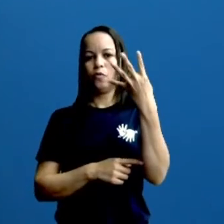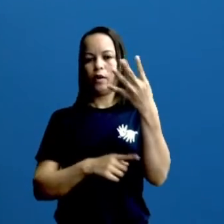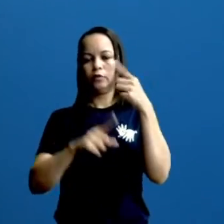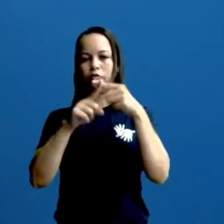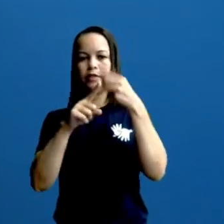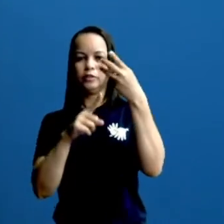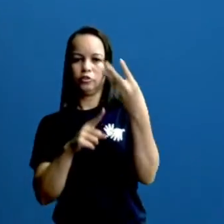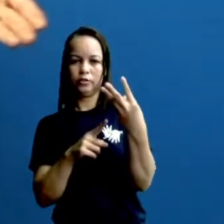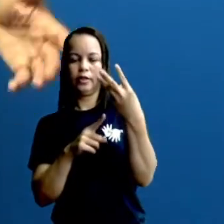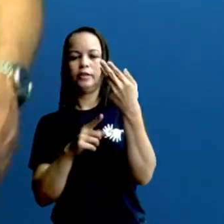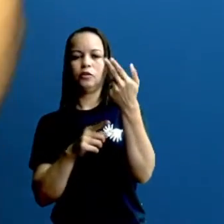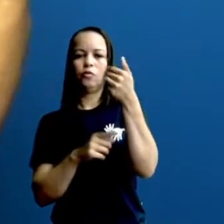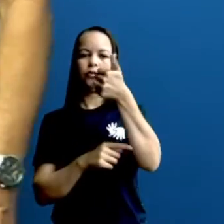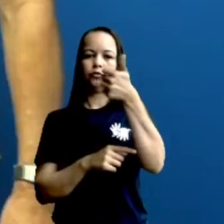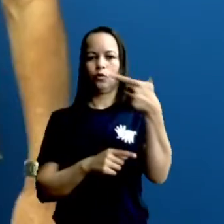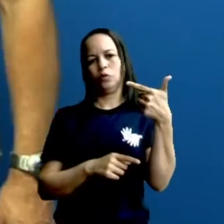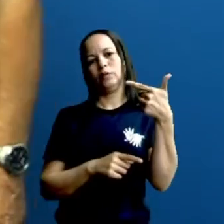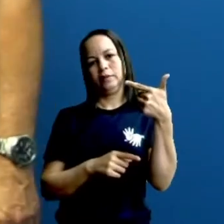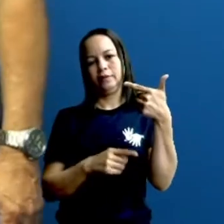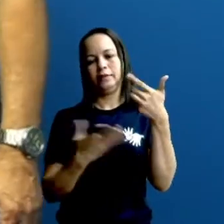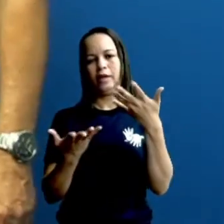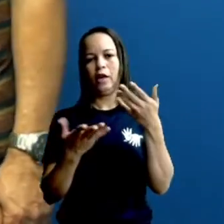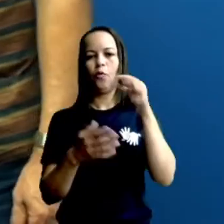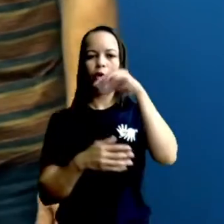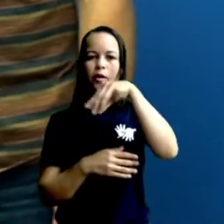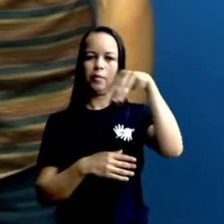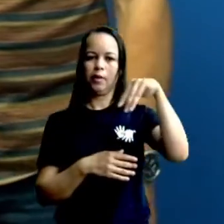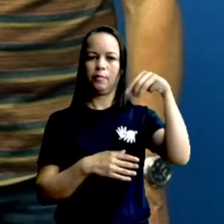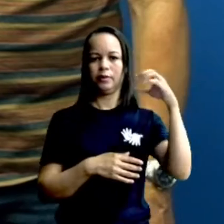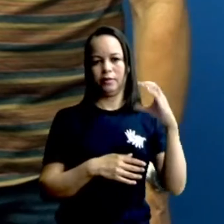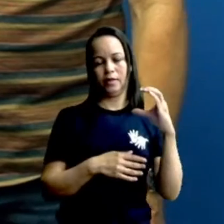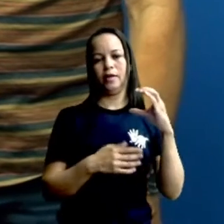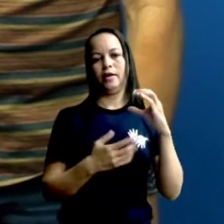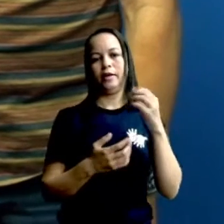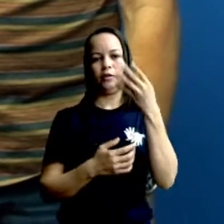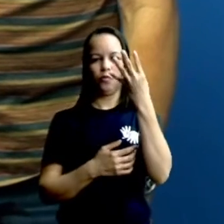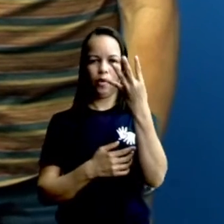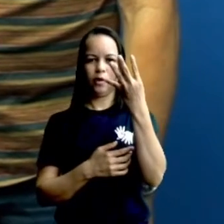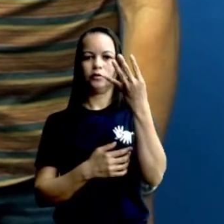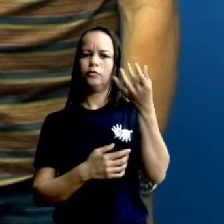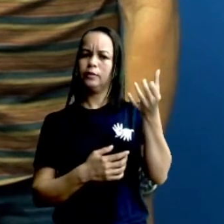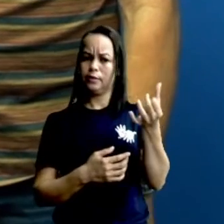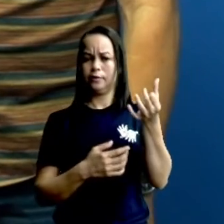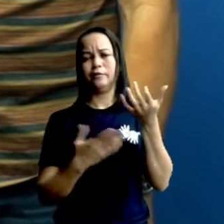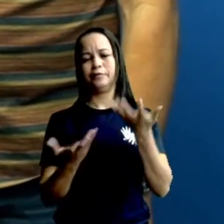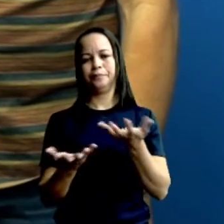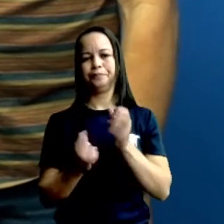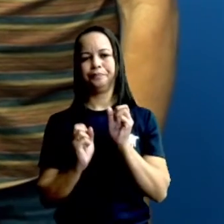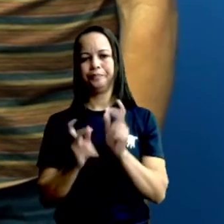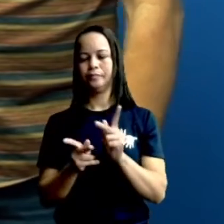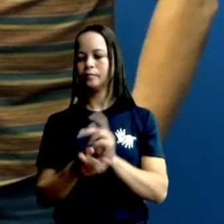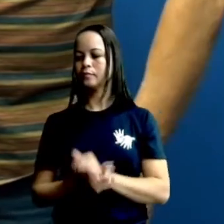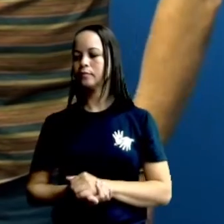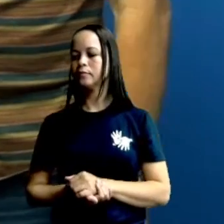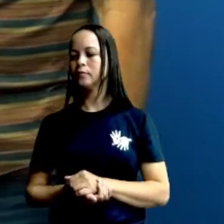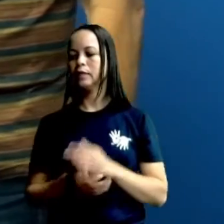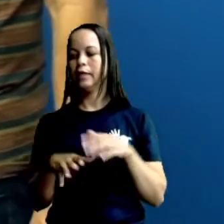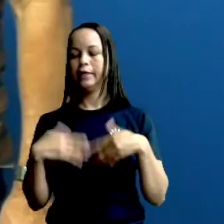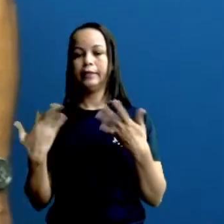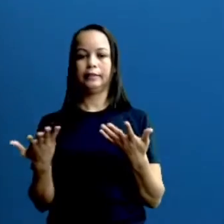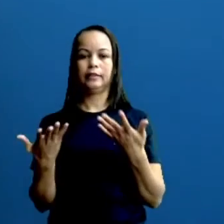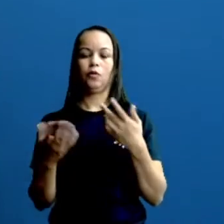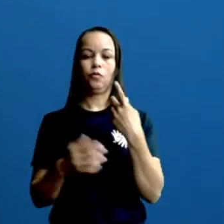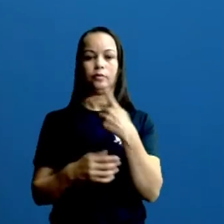4 vezes 3, 12. É justamente o MMC entre 4 e 6. Ok? Então tá aí, ó,